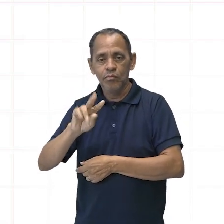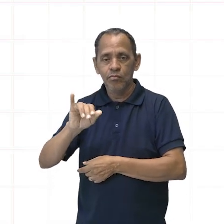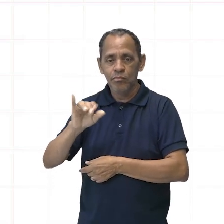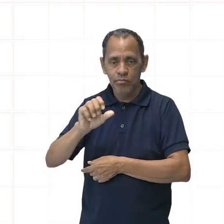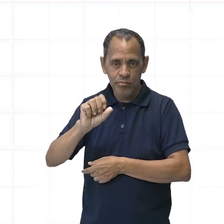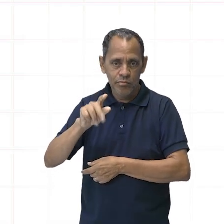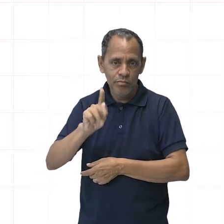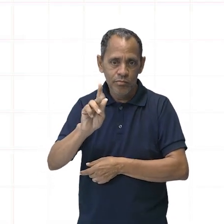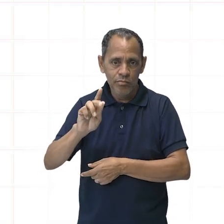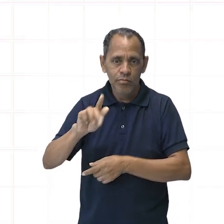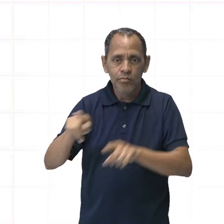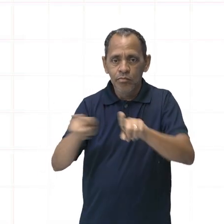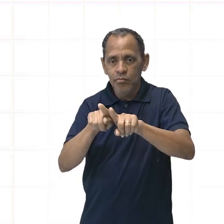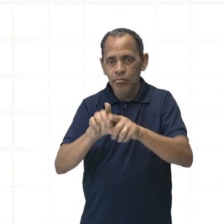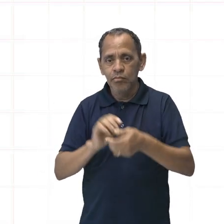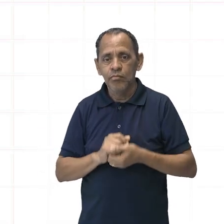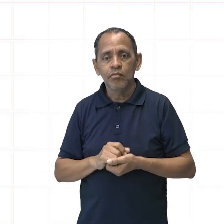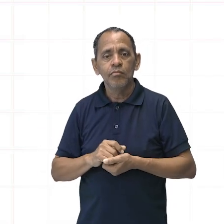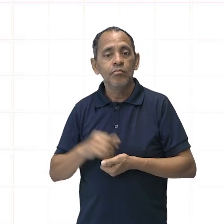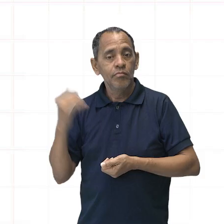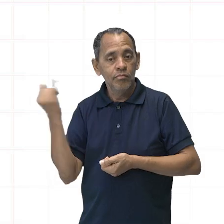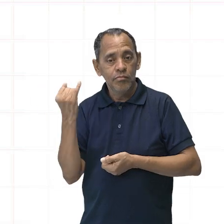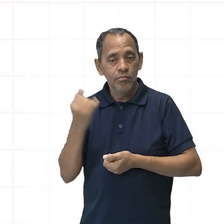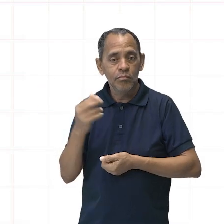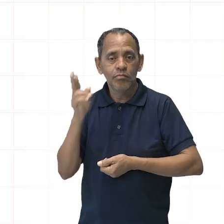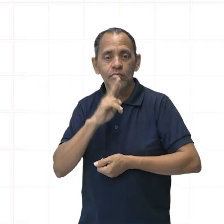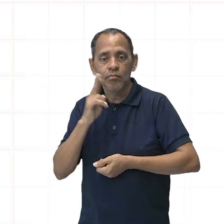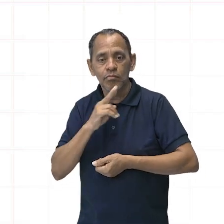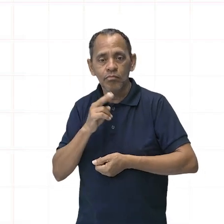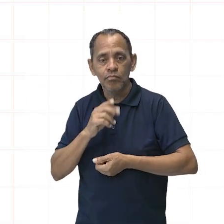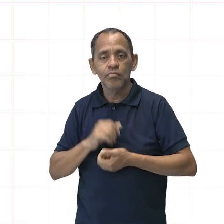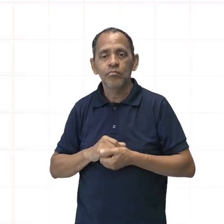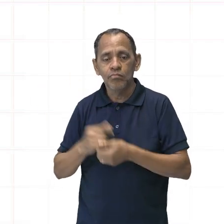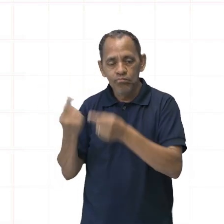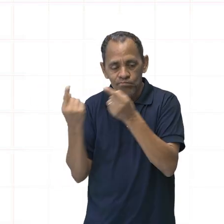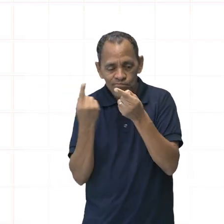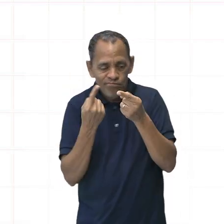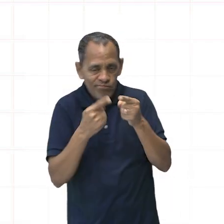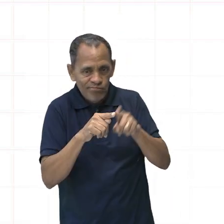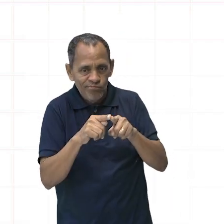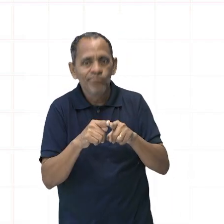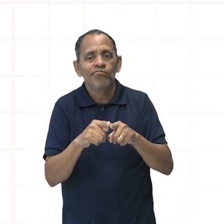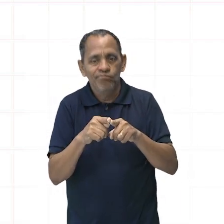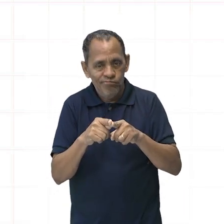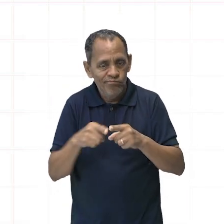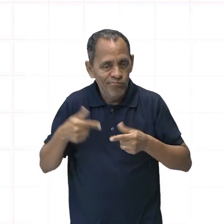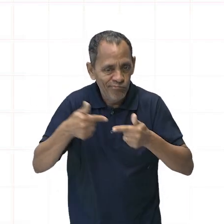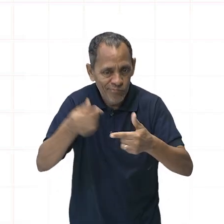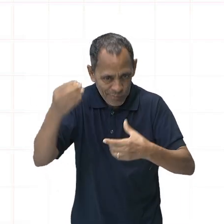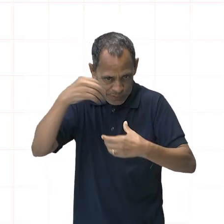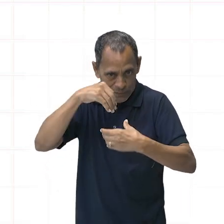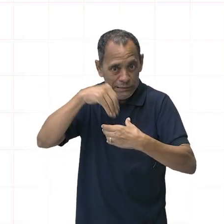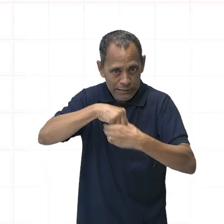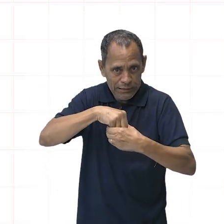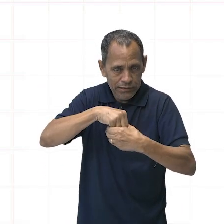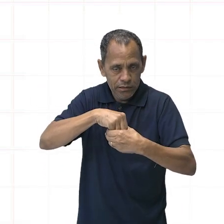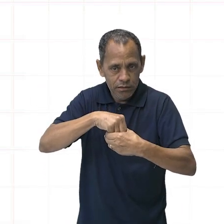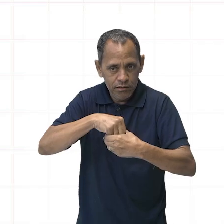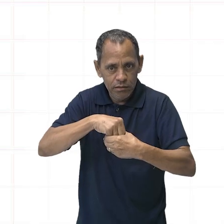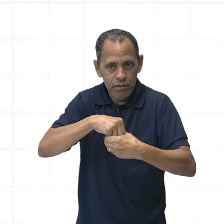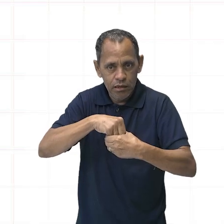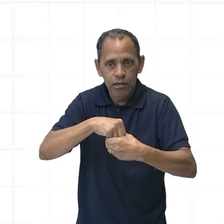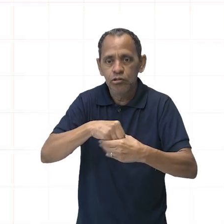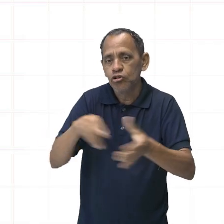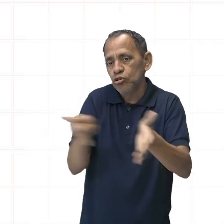nós dizermos aqui que a Rússia estava enfrentando um conflito interno, né, uma guerra interna, um conflito, uma revolta,